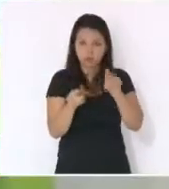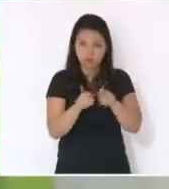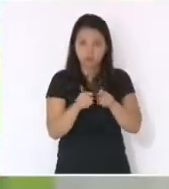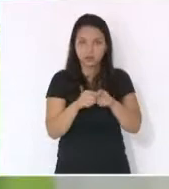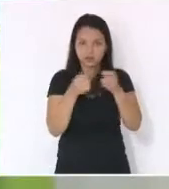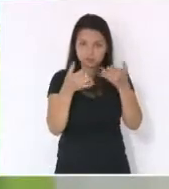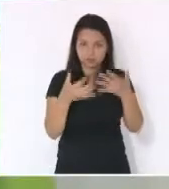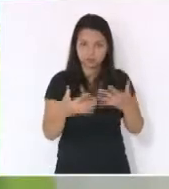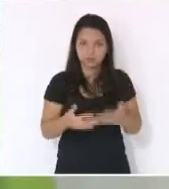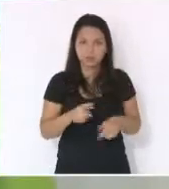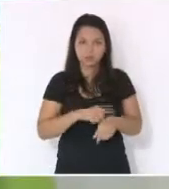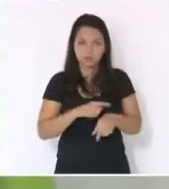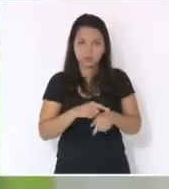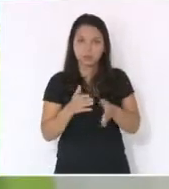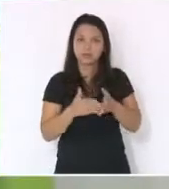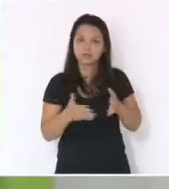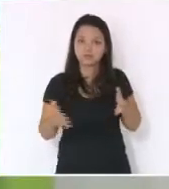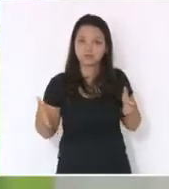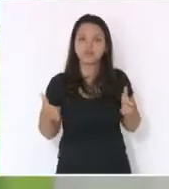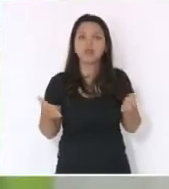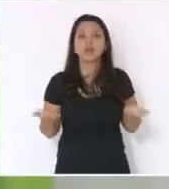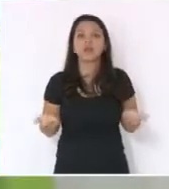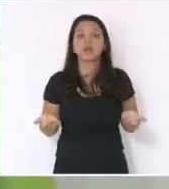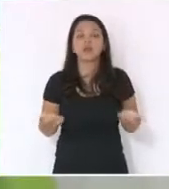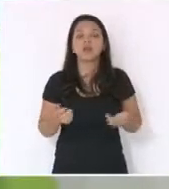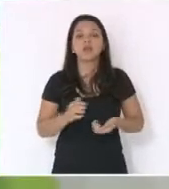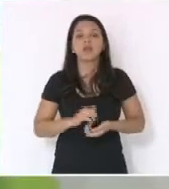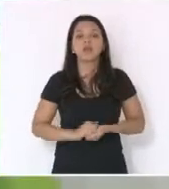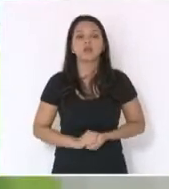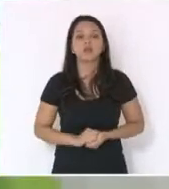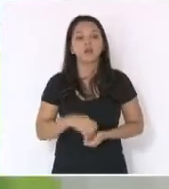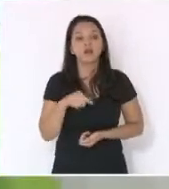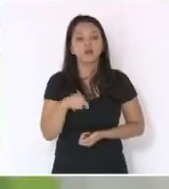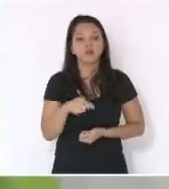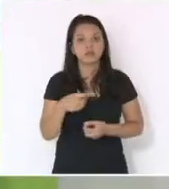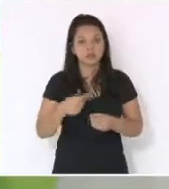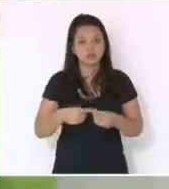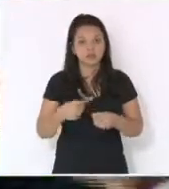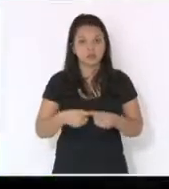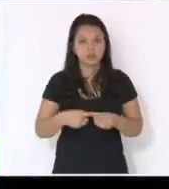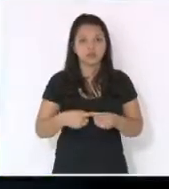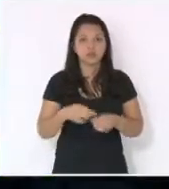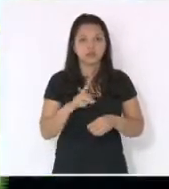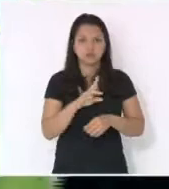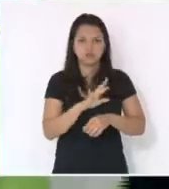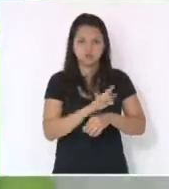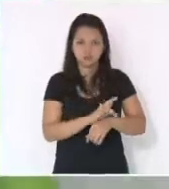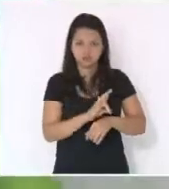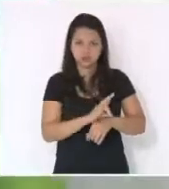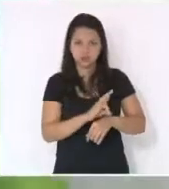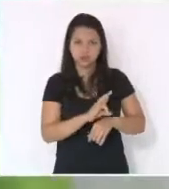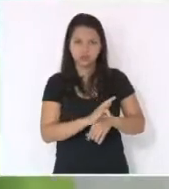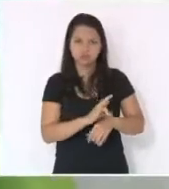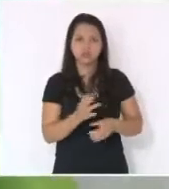do tempo que me resta, a nossa cidade de Rio do Sul, a capital do Alto Vale do